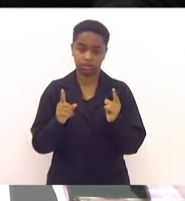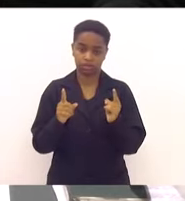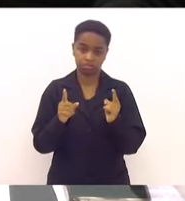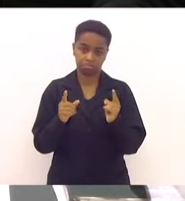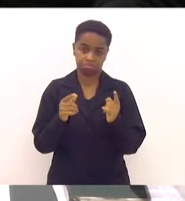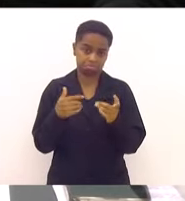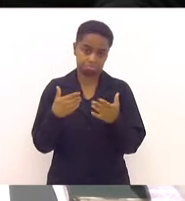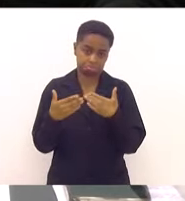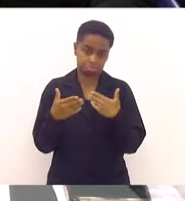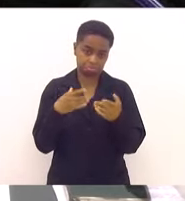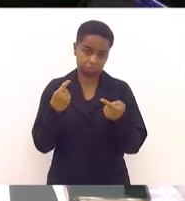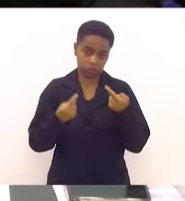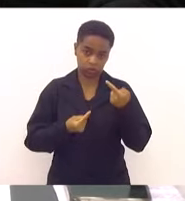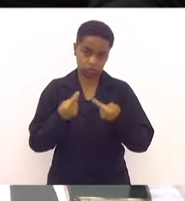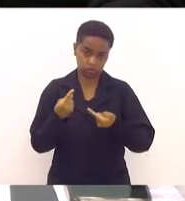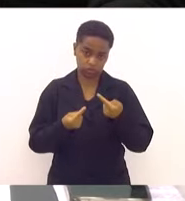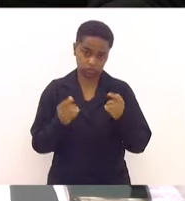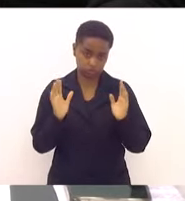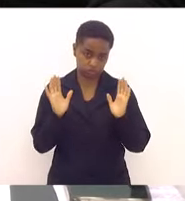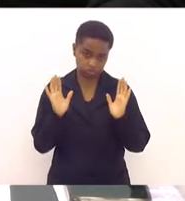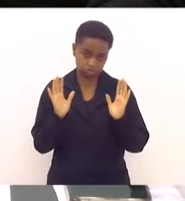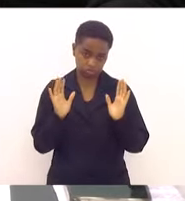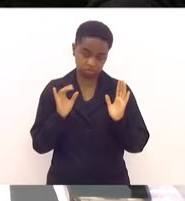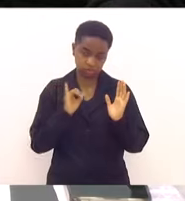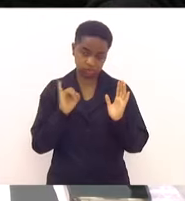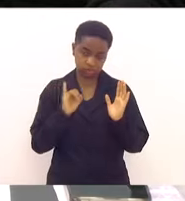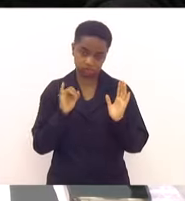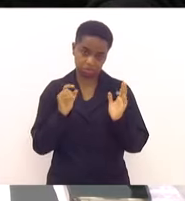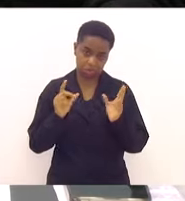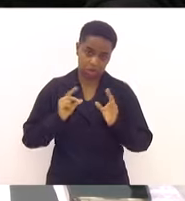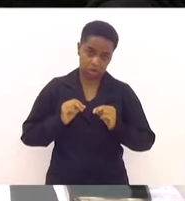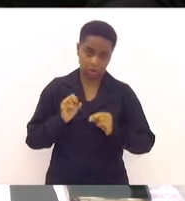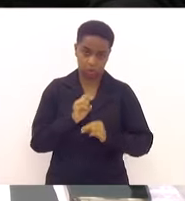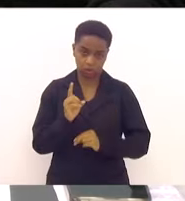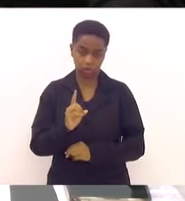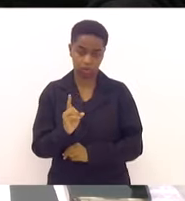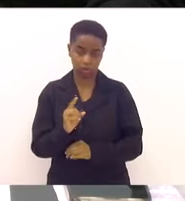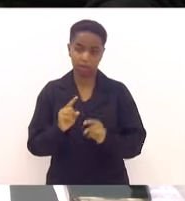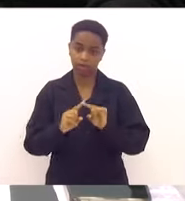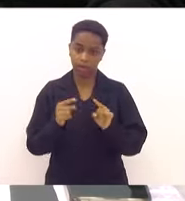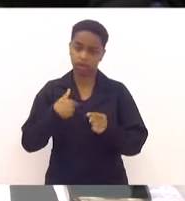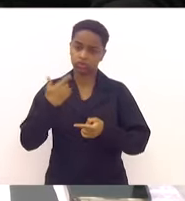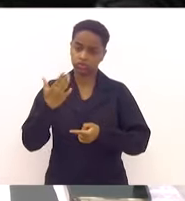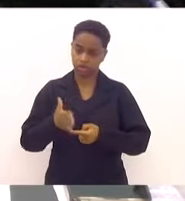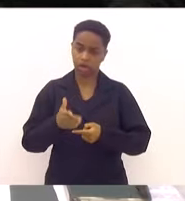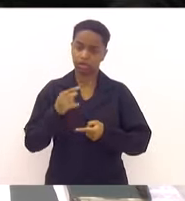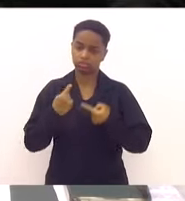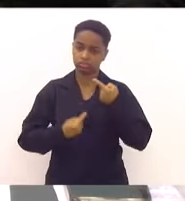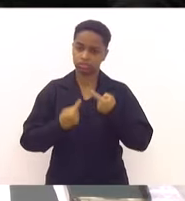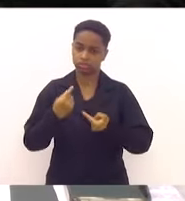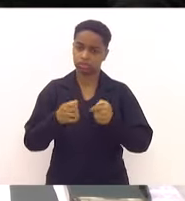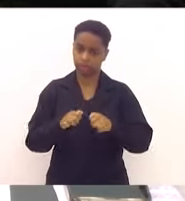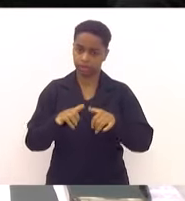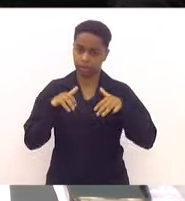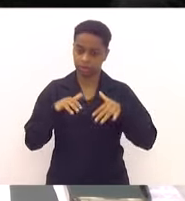Independente da discussão de mérito, e eu já travei essa discussão em plenário,